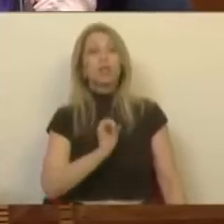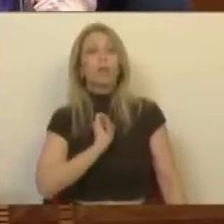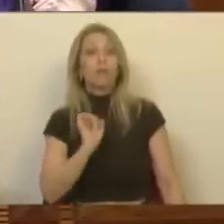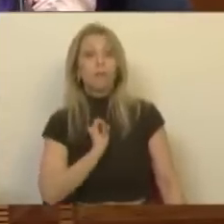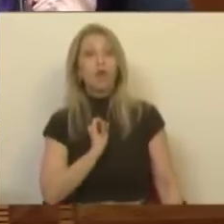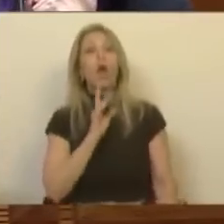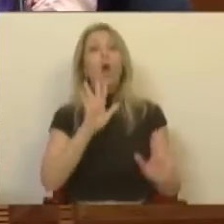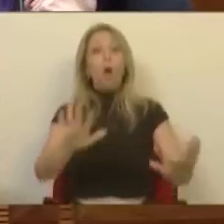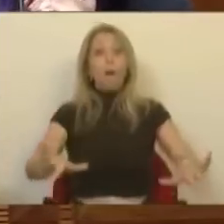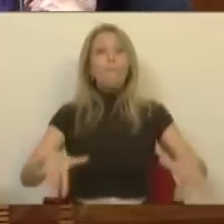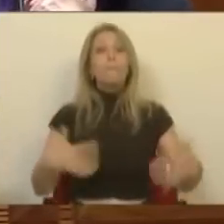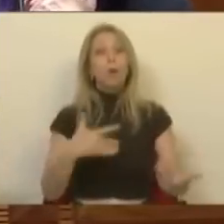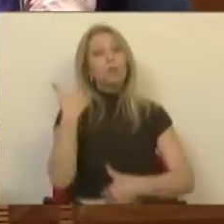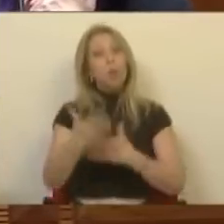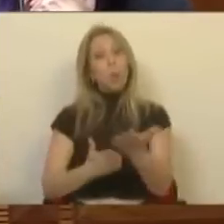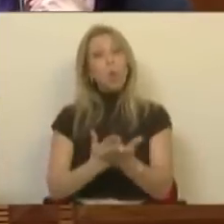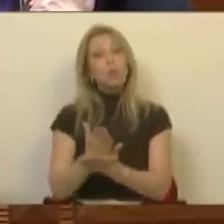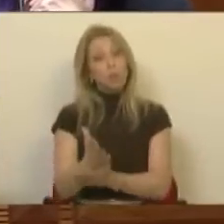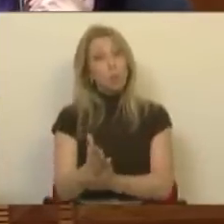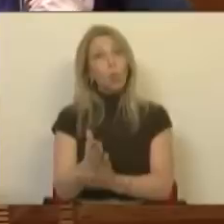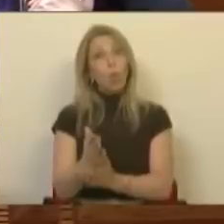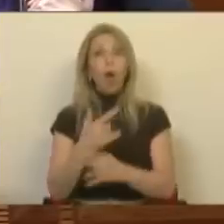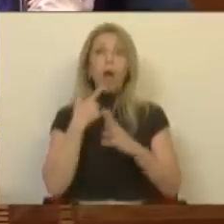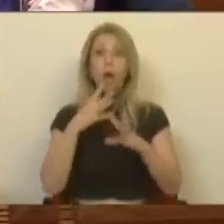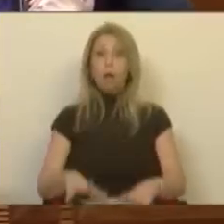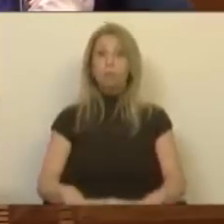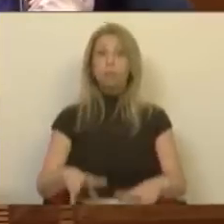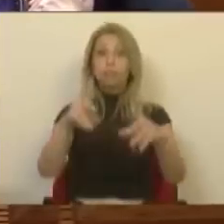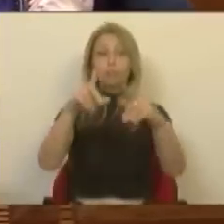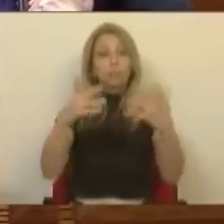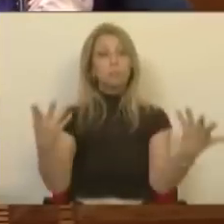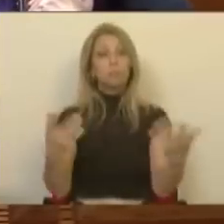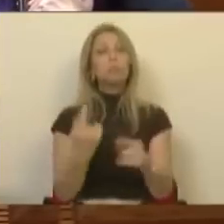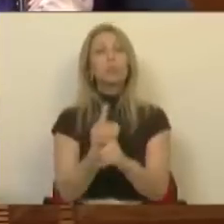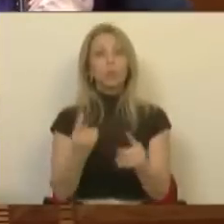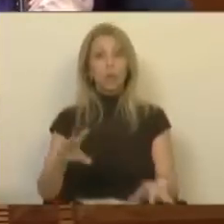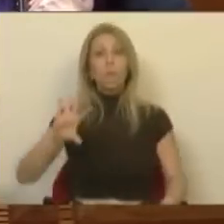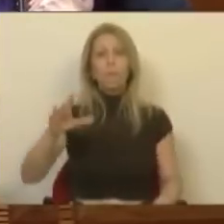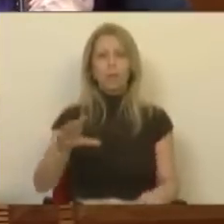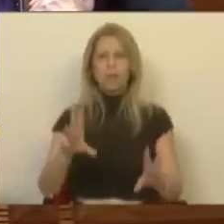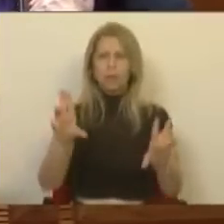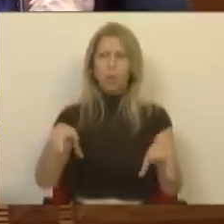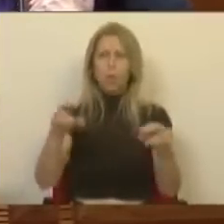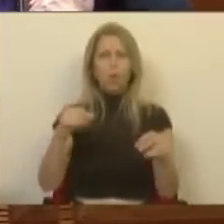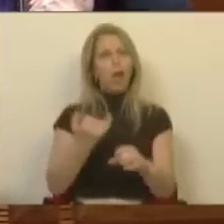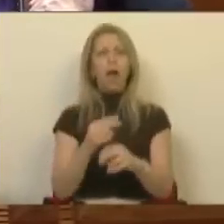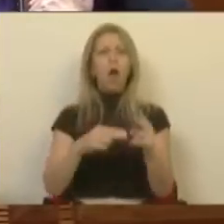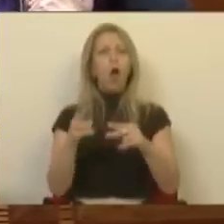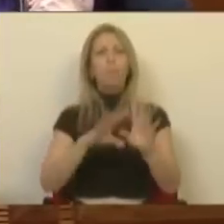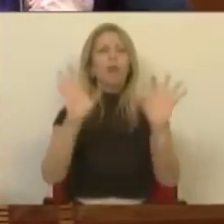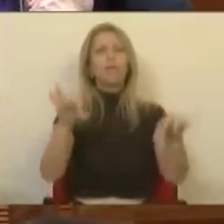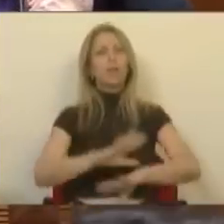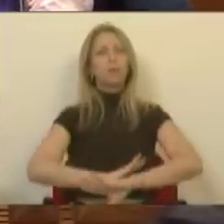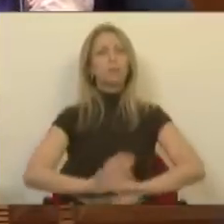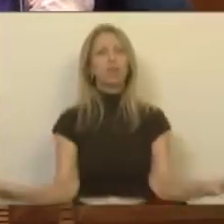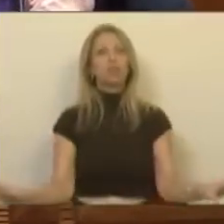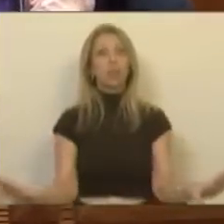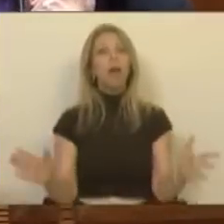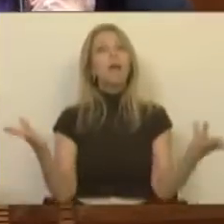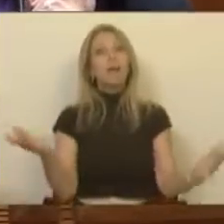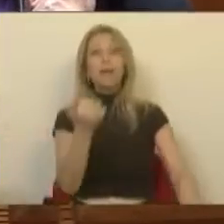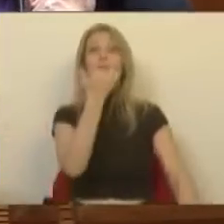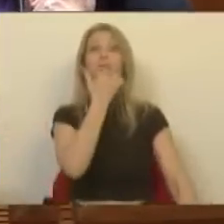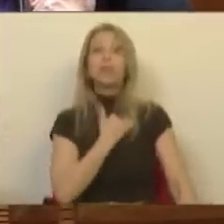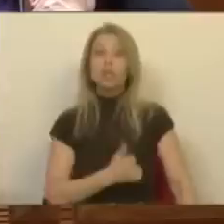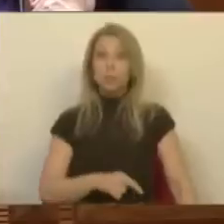a construir porque um país Nunca é uma obra e inacabada e felizmente os meus filhos e netos vão ter a